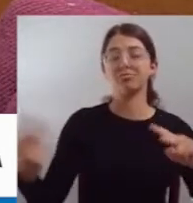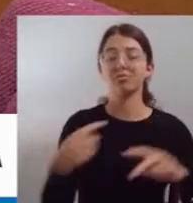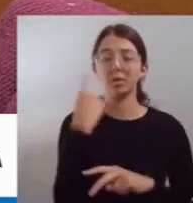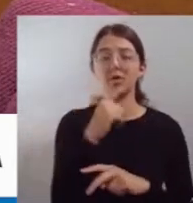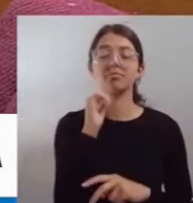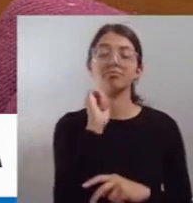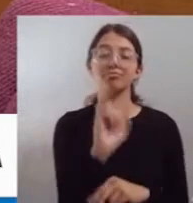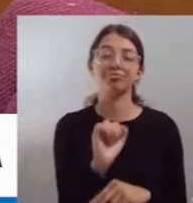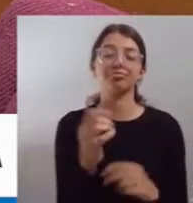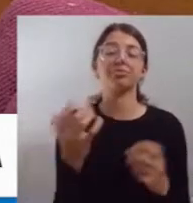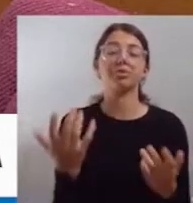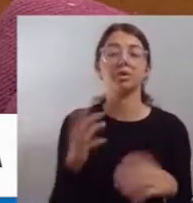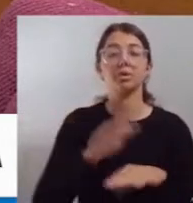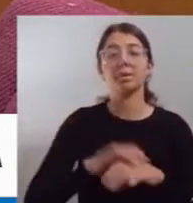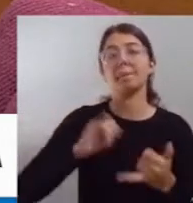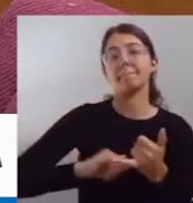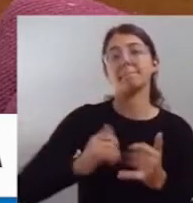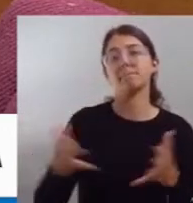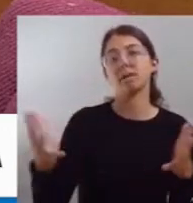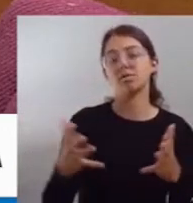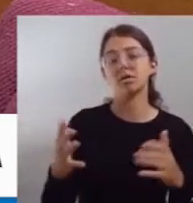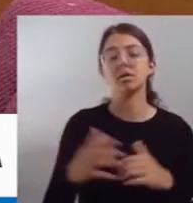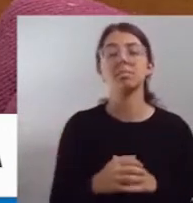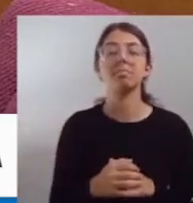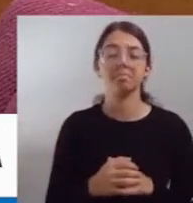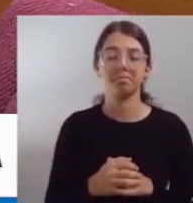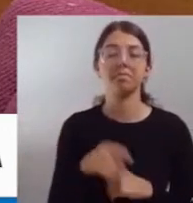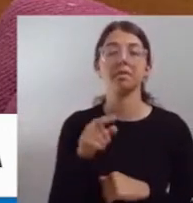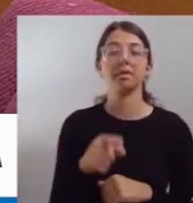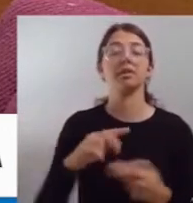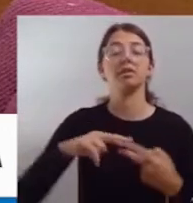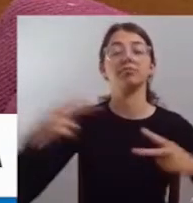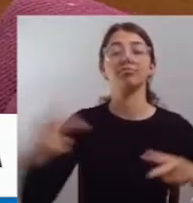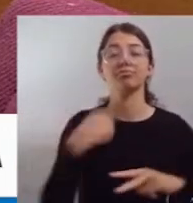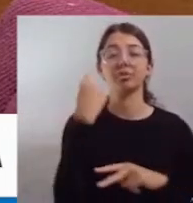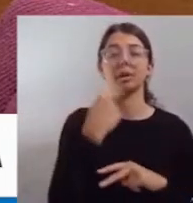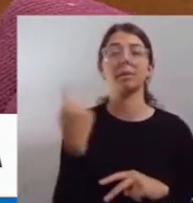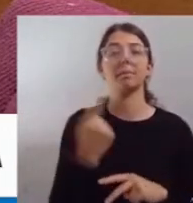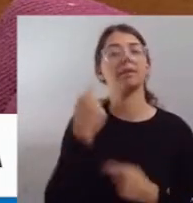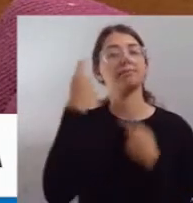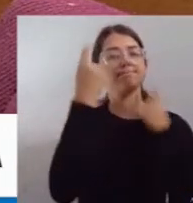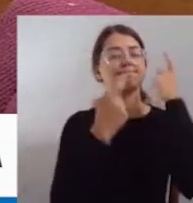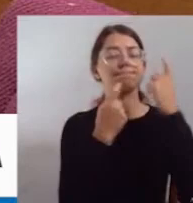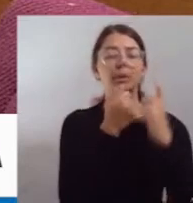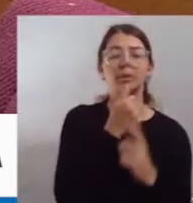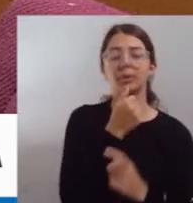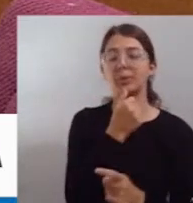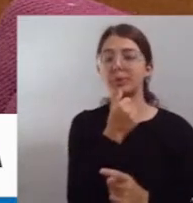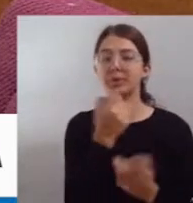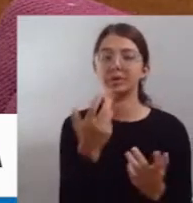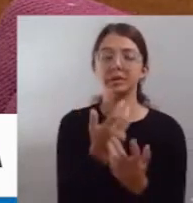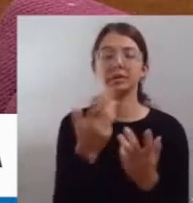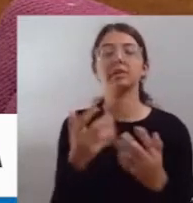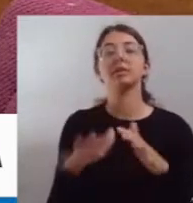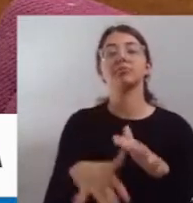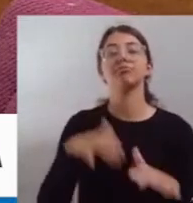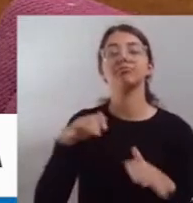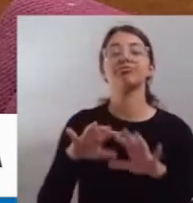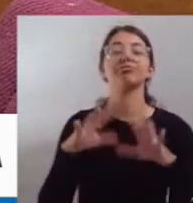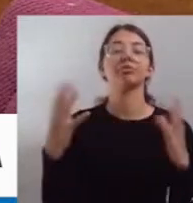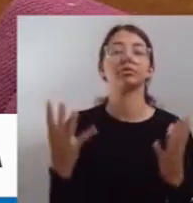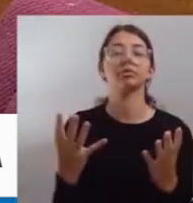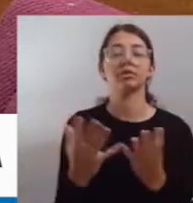seu acionista maioritário. A Câmara Municipal de Oeiras deverá ponderar e fazer um alerta em Assembleia Geral da empresa, uma vez que